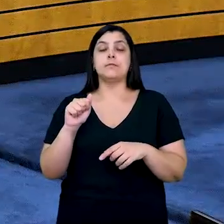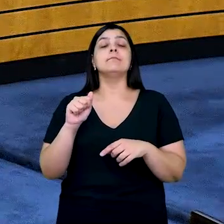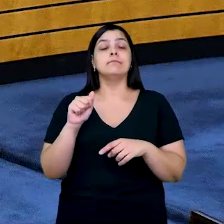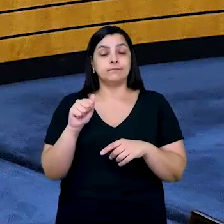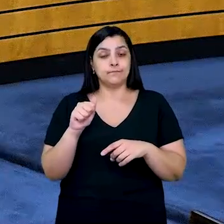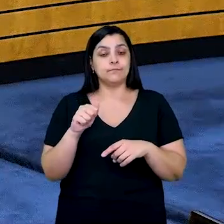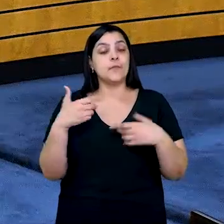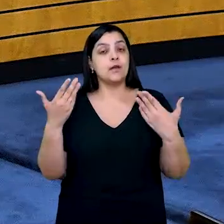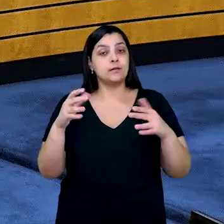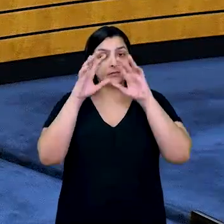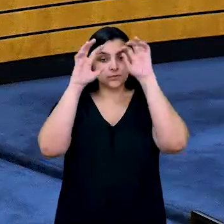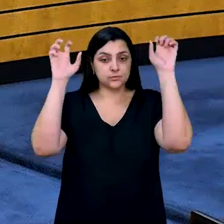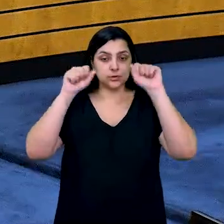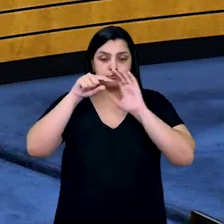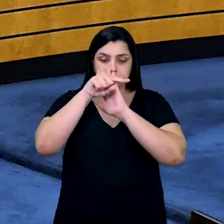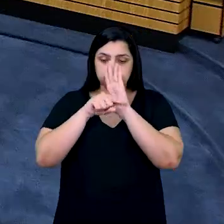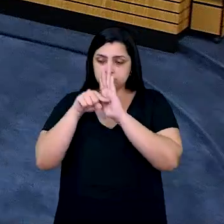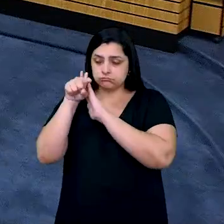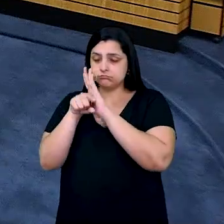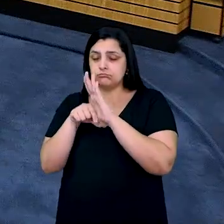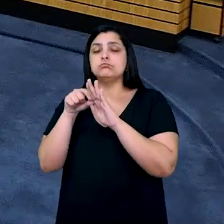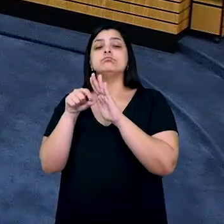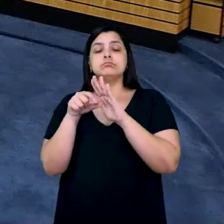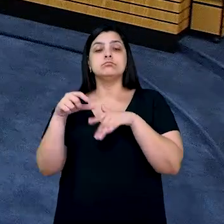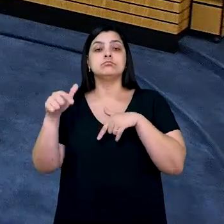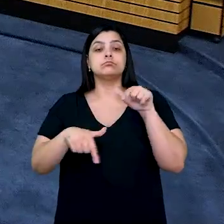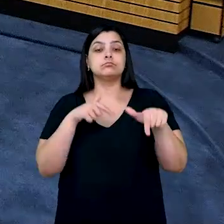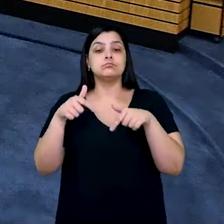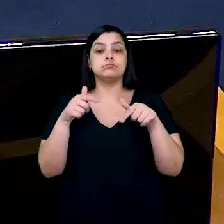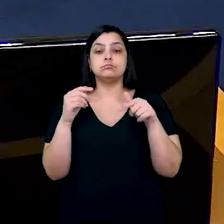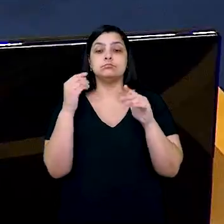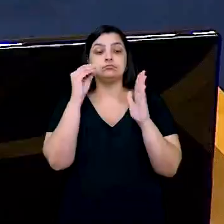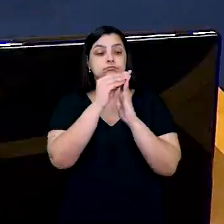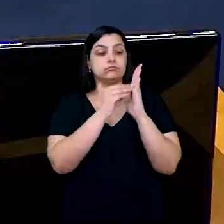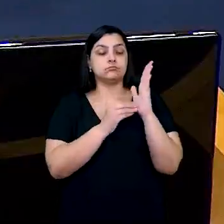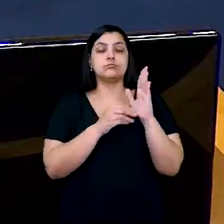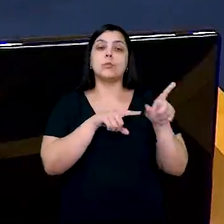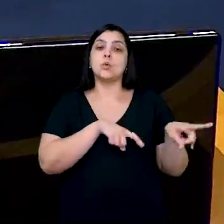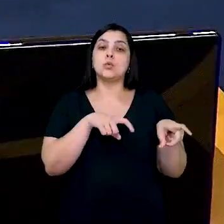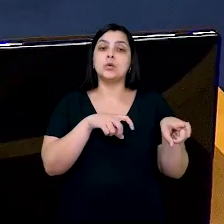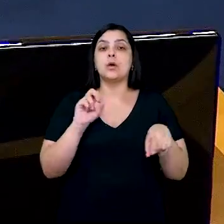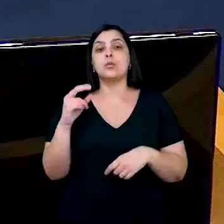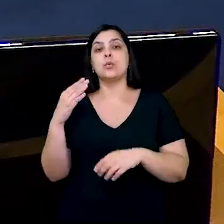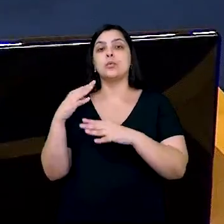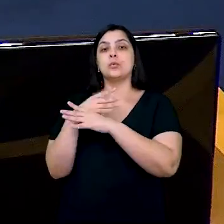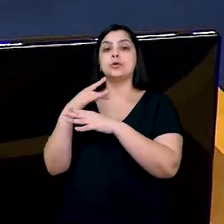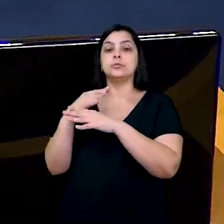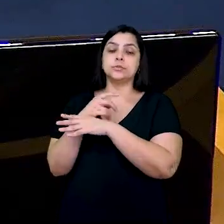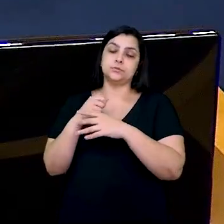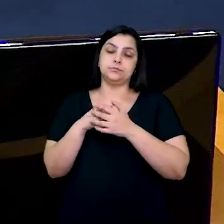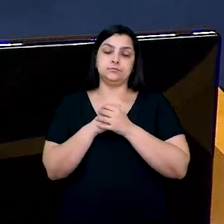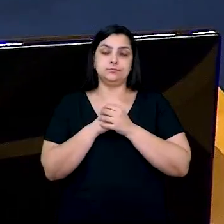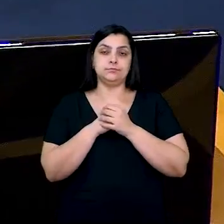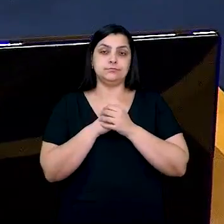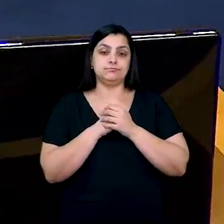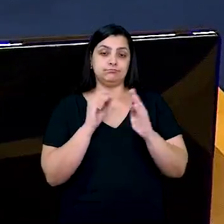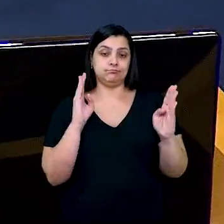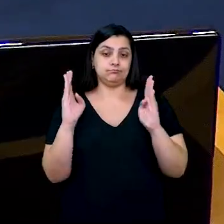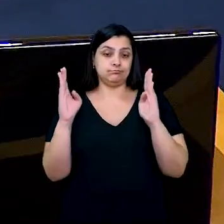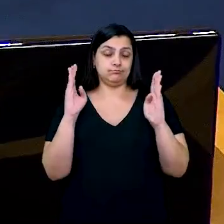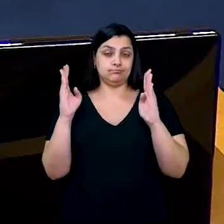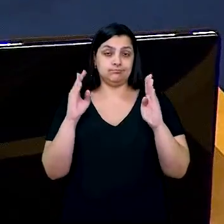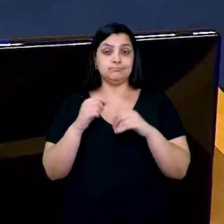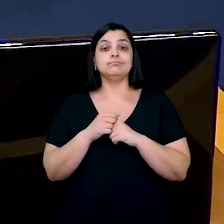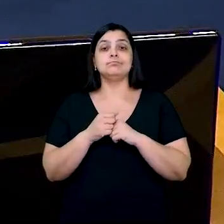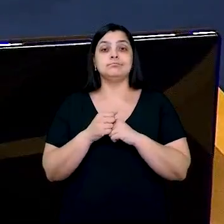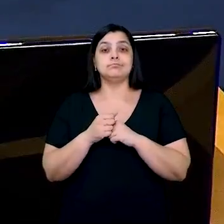a analisar as funções exercidas para definir o enquadramento como rural ou urbano. Quanto à prescrição de